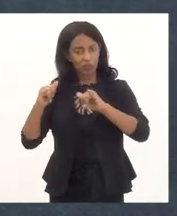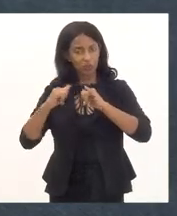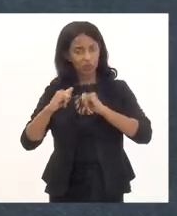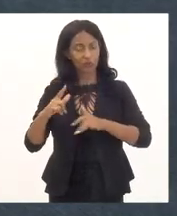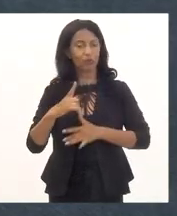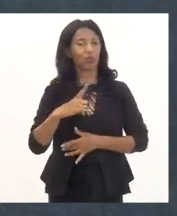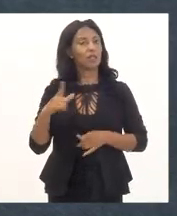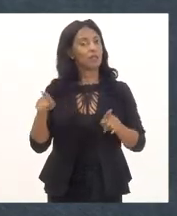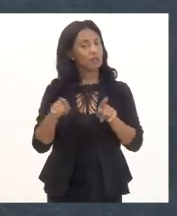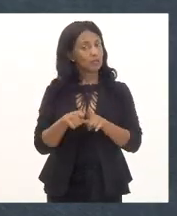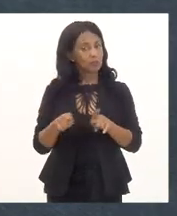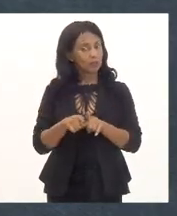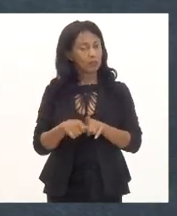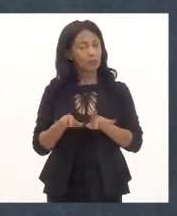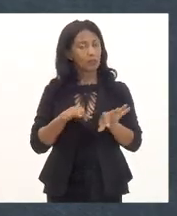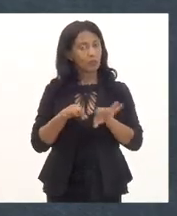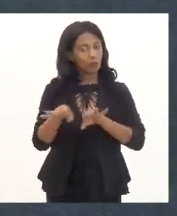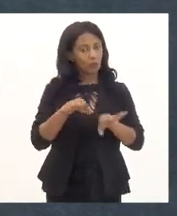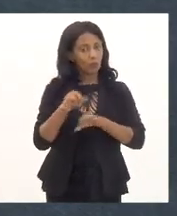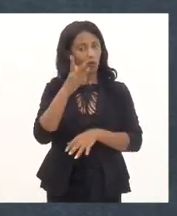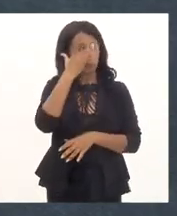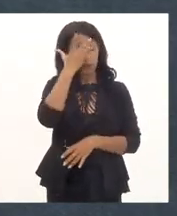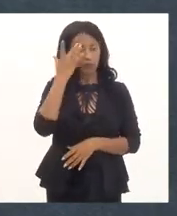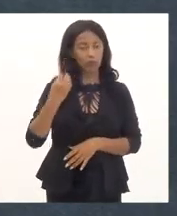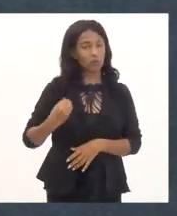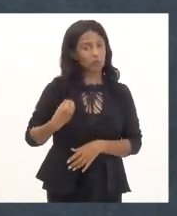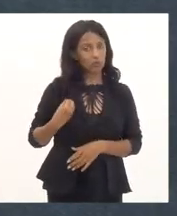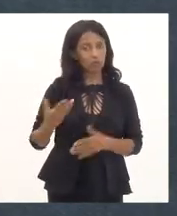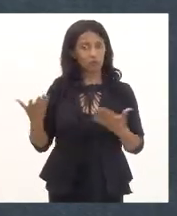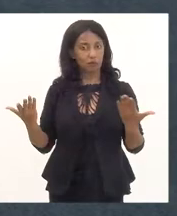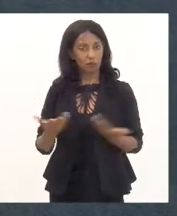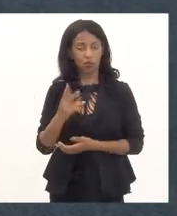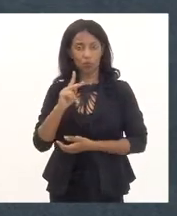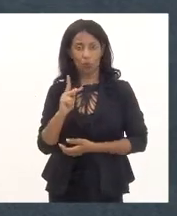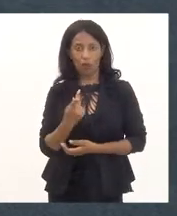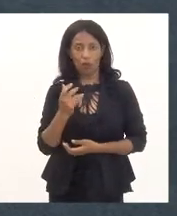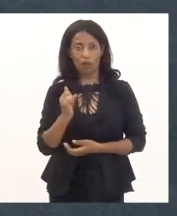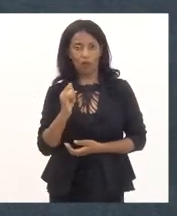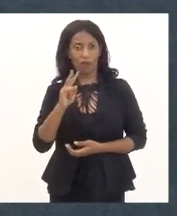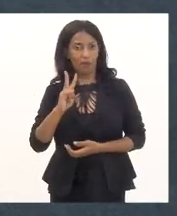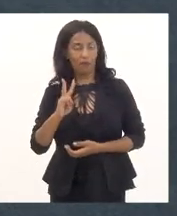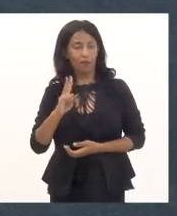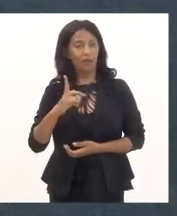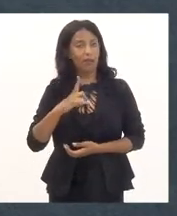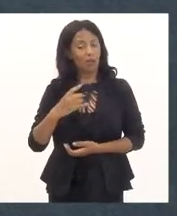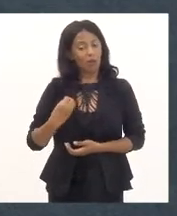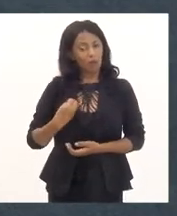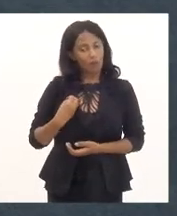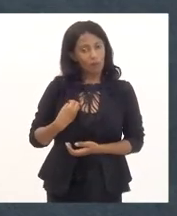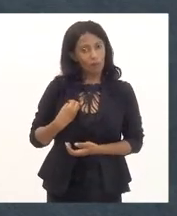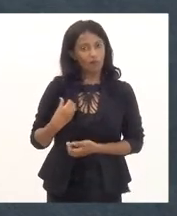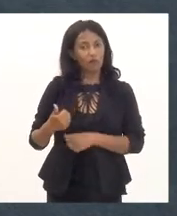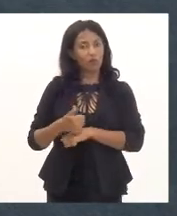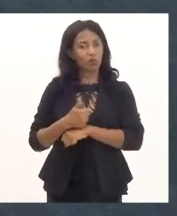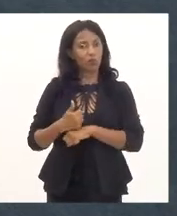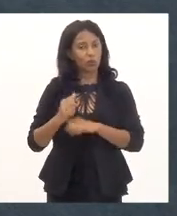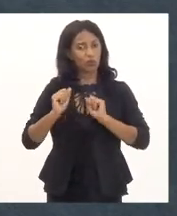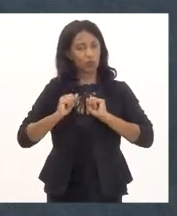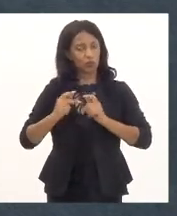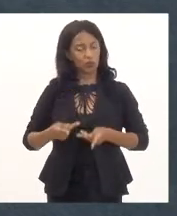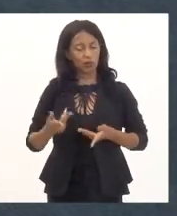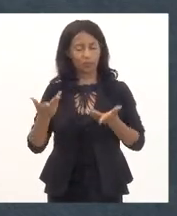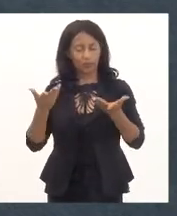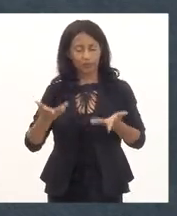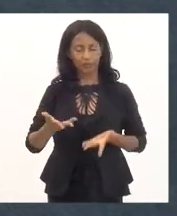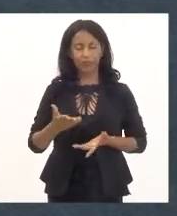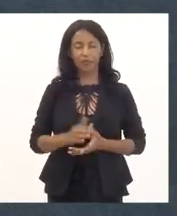há também formas das pessoas que vivem hoje com HIV e AIDS terem uma vida com dignidade humana. É isso,